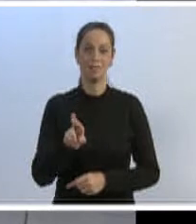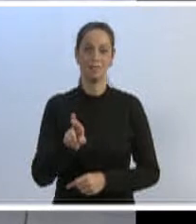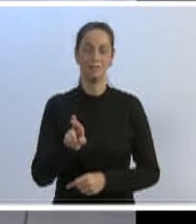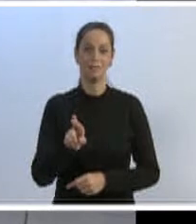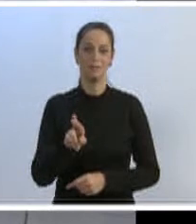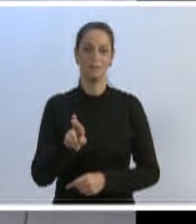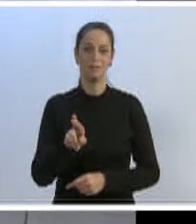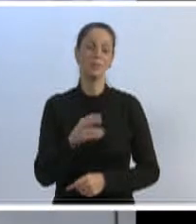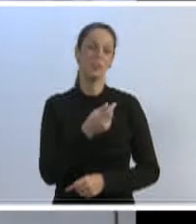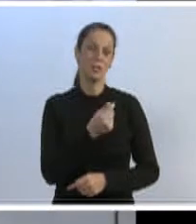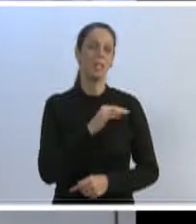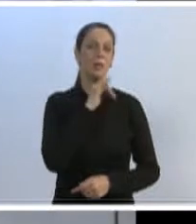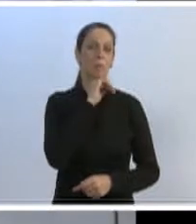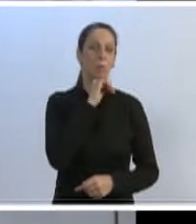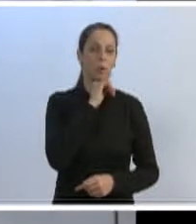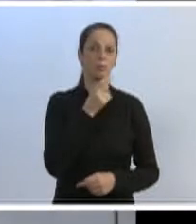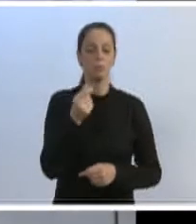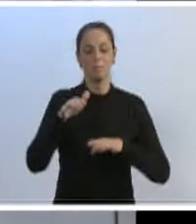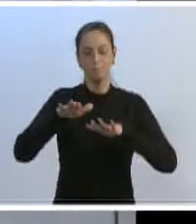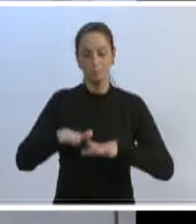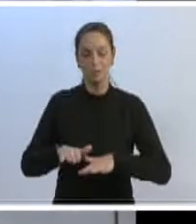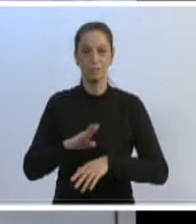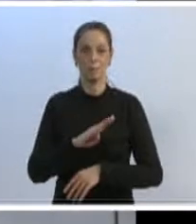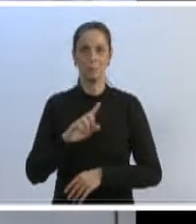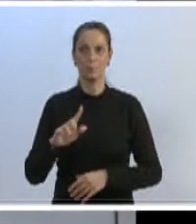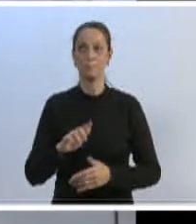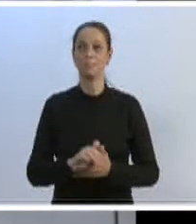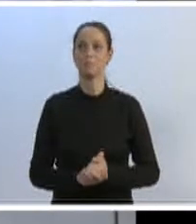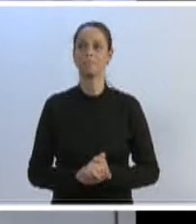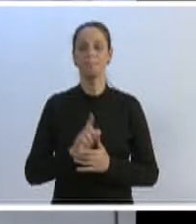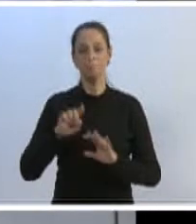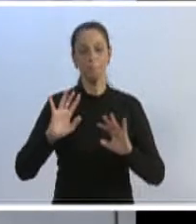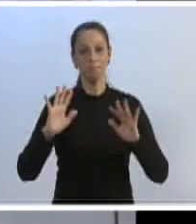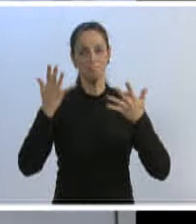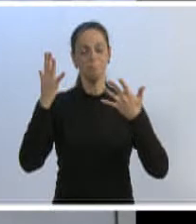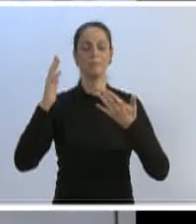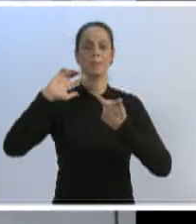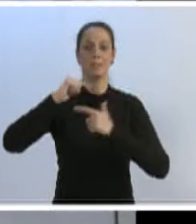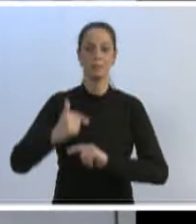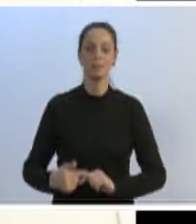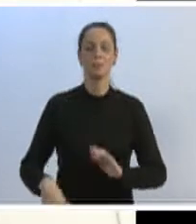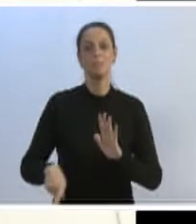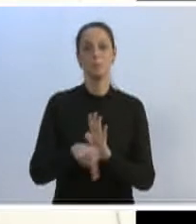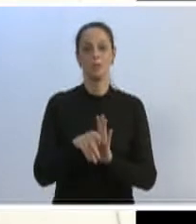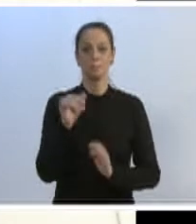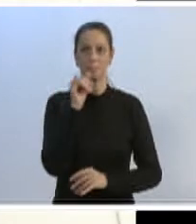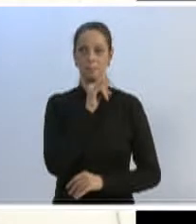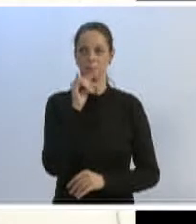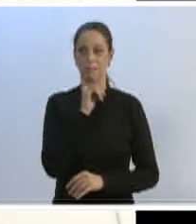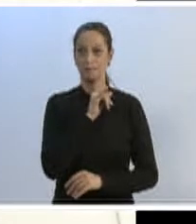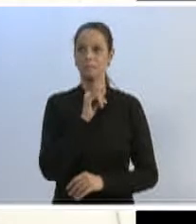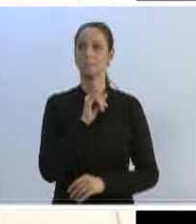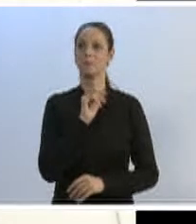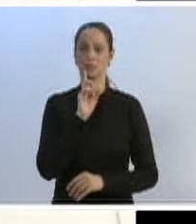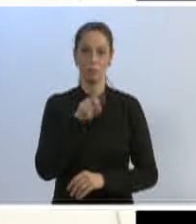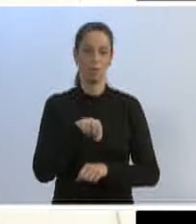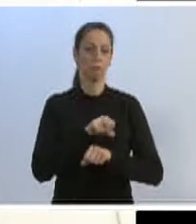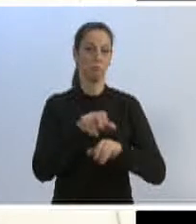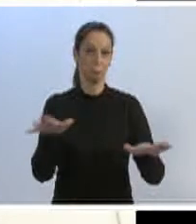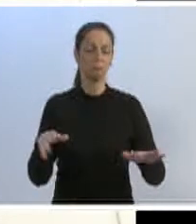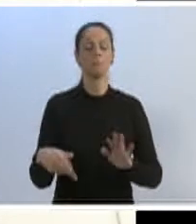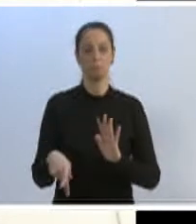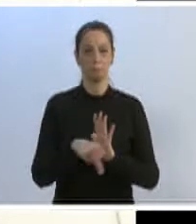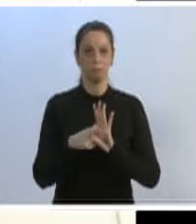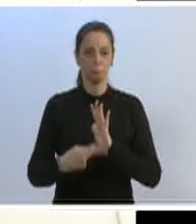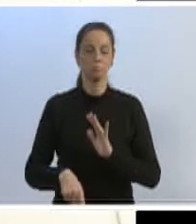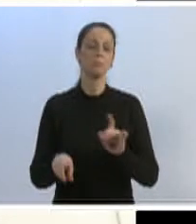para essa festa já tradicional aqui no município de Blumenau. A cultura italiana, ela é muito difundida aqui na